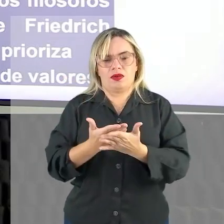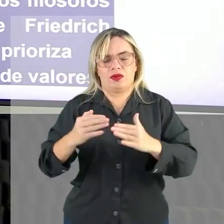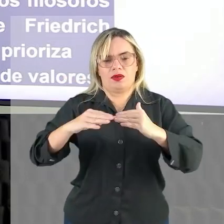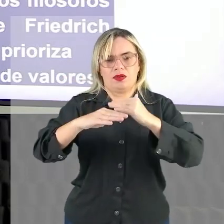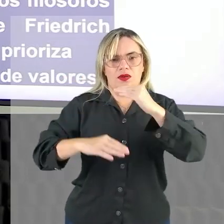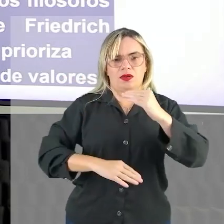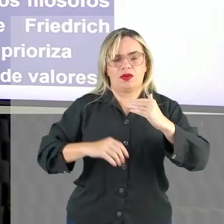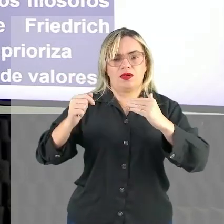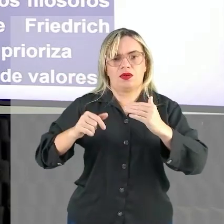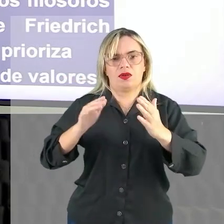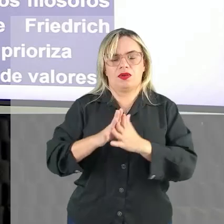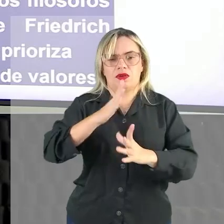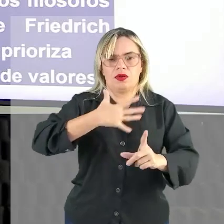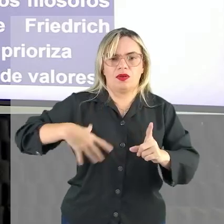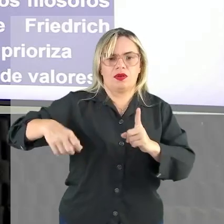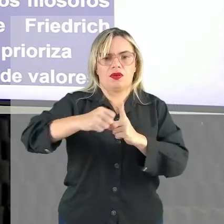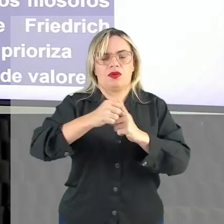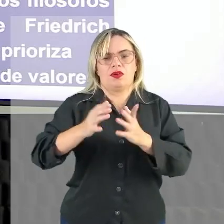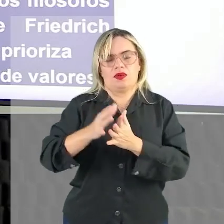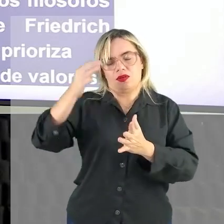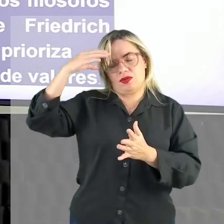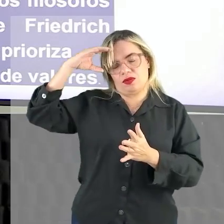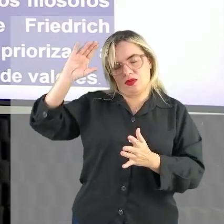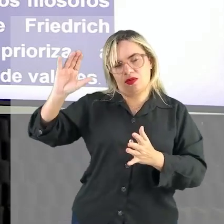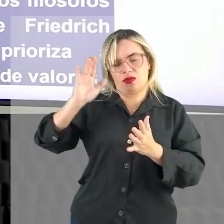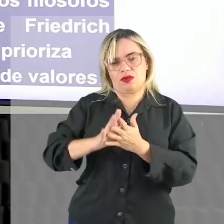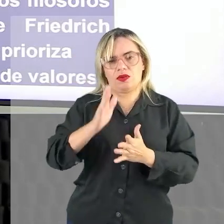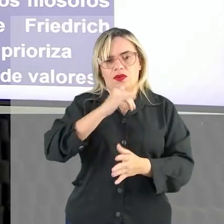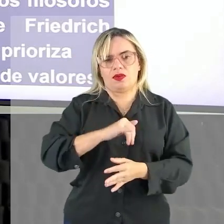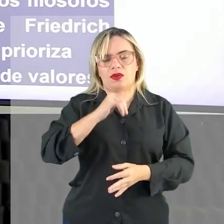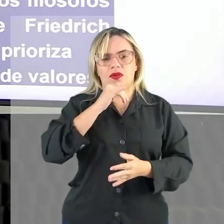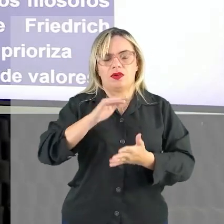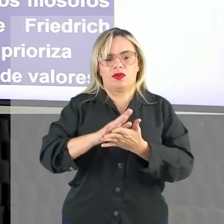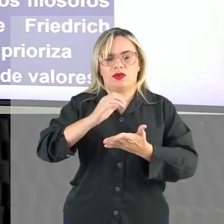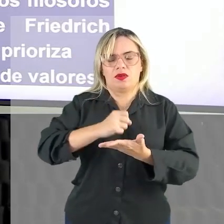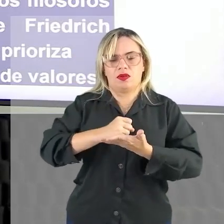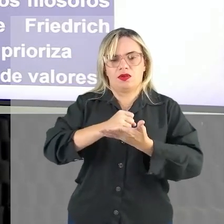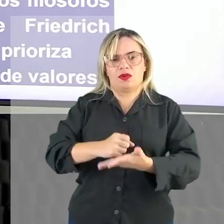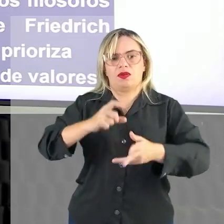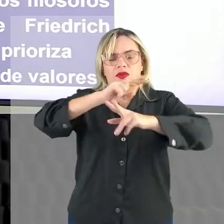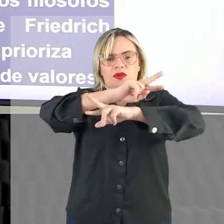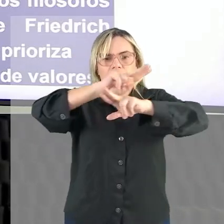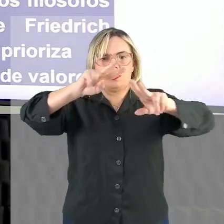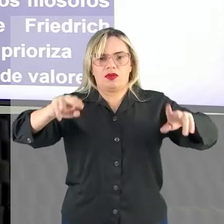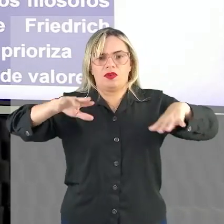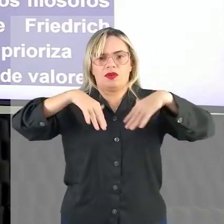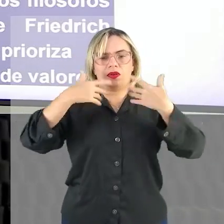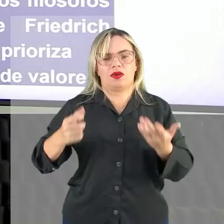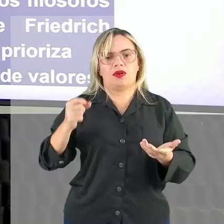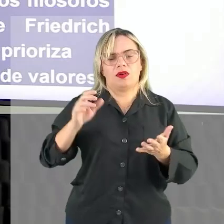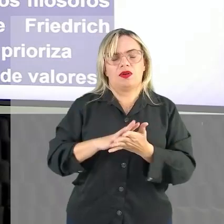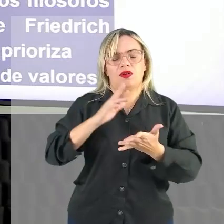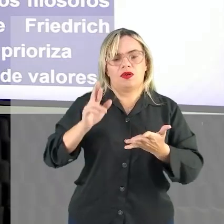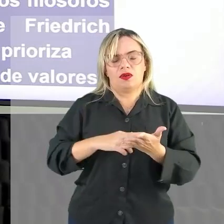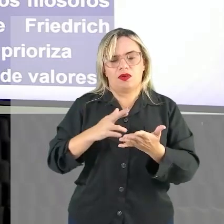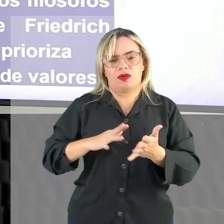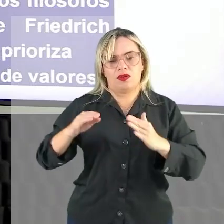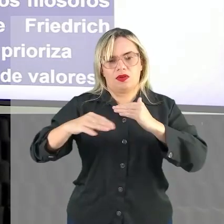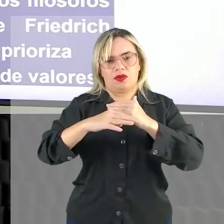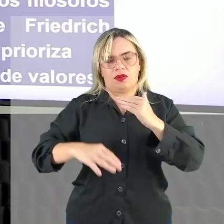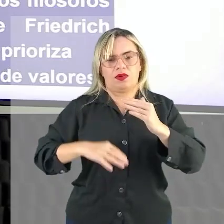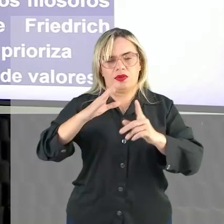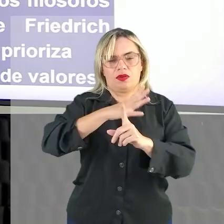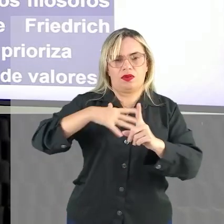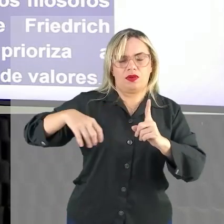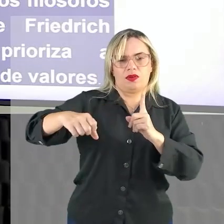desigualdades sociais e culturais, por exemplo, isso vai te ajudar em uma série de redações. Afinal de contas, a desigualdade